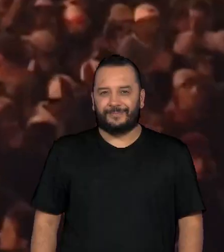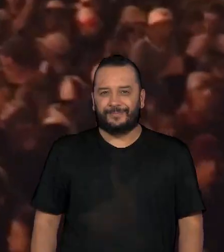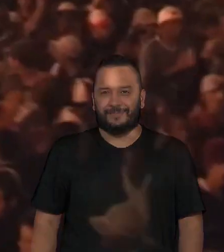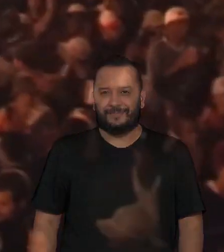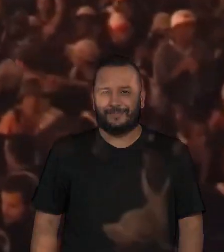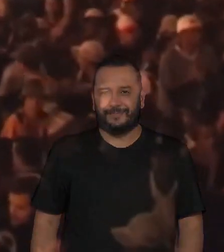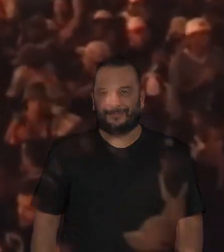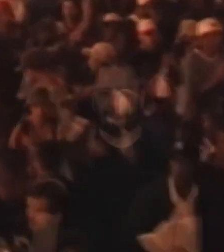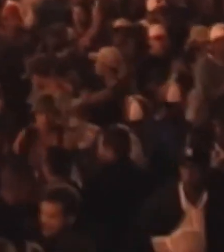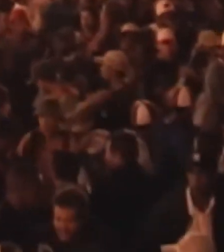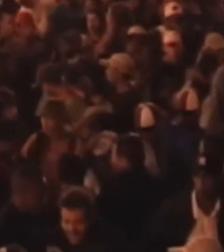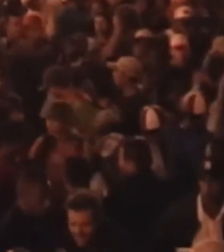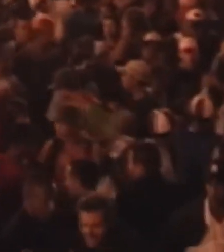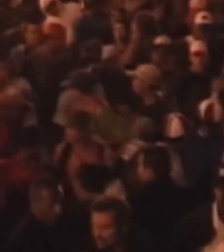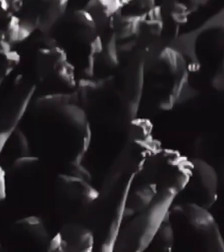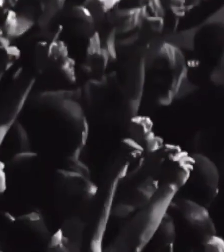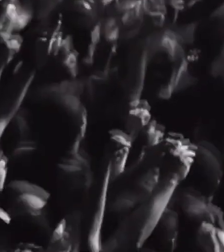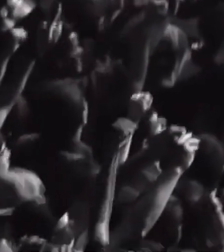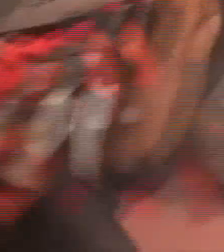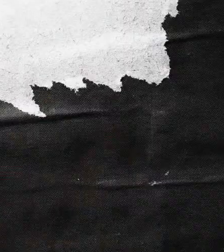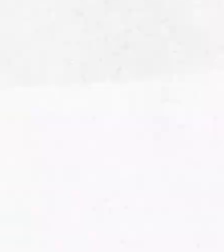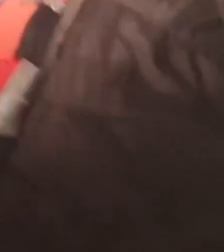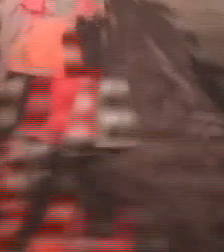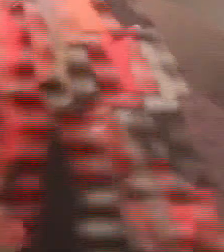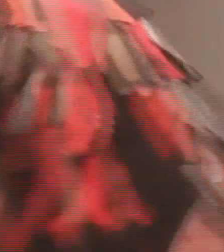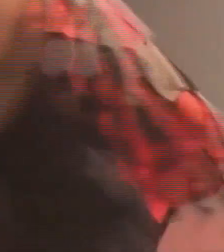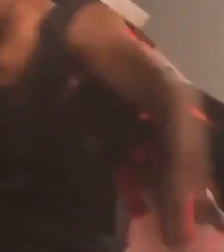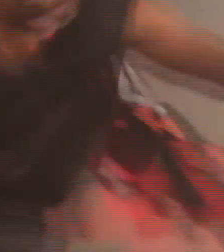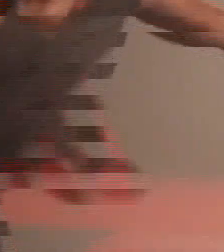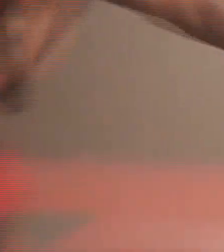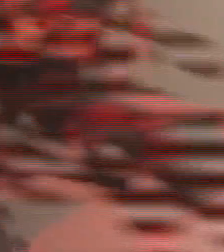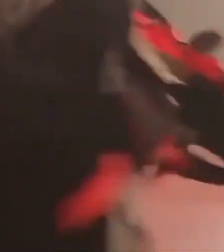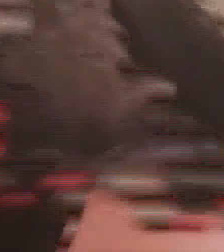veio junto com seus súditos,